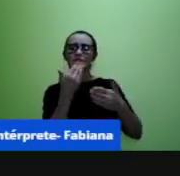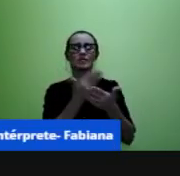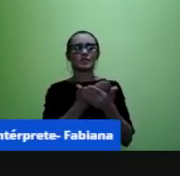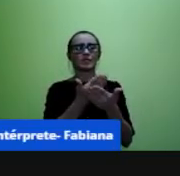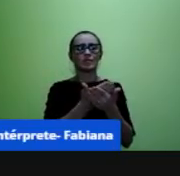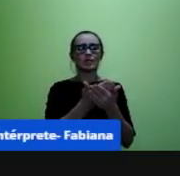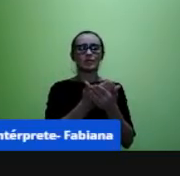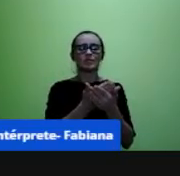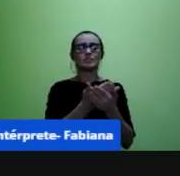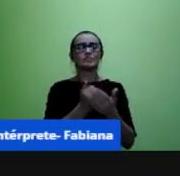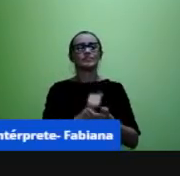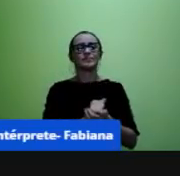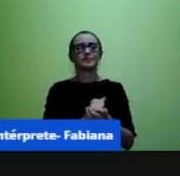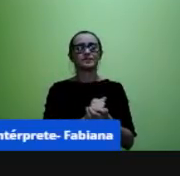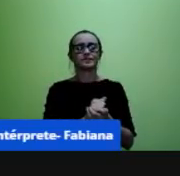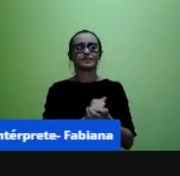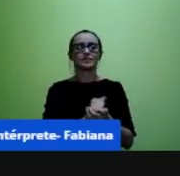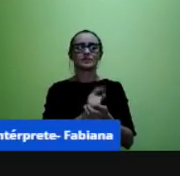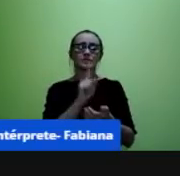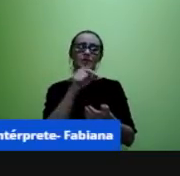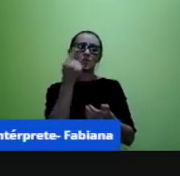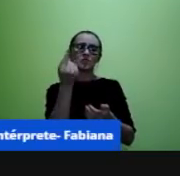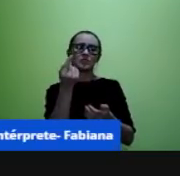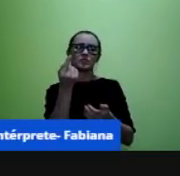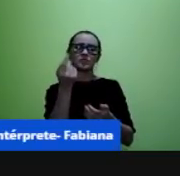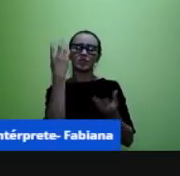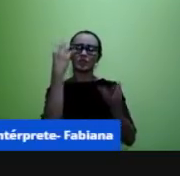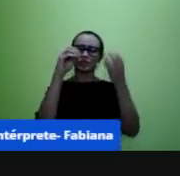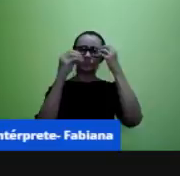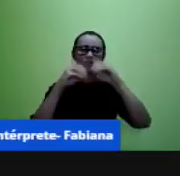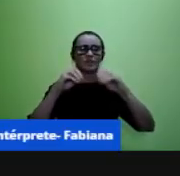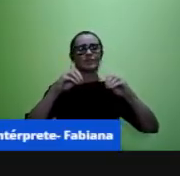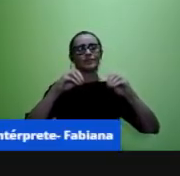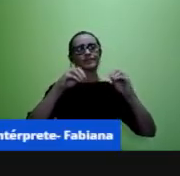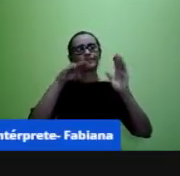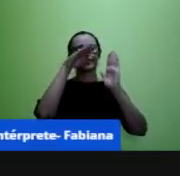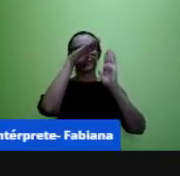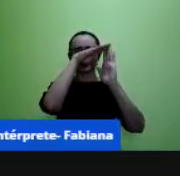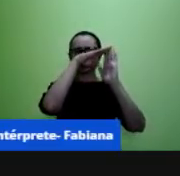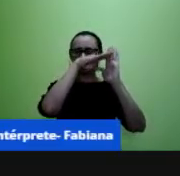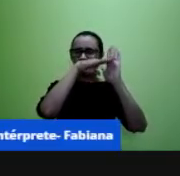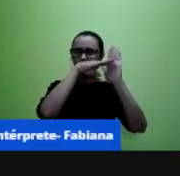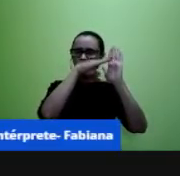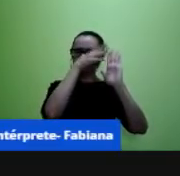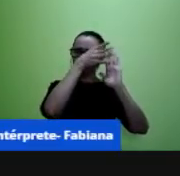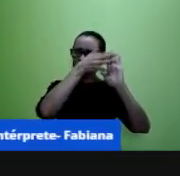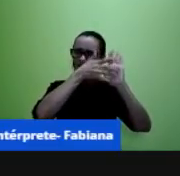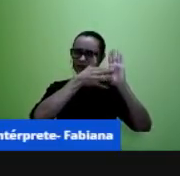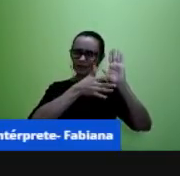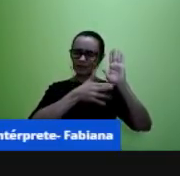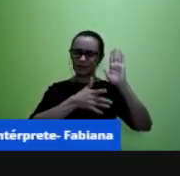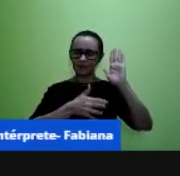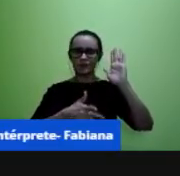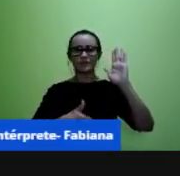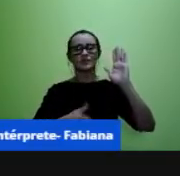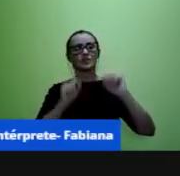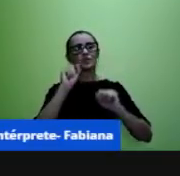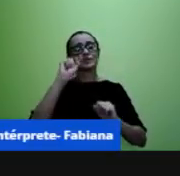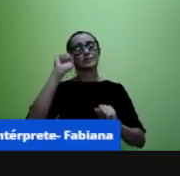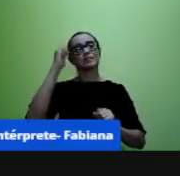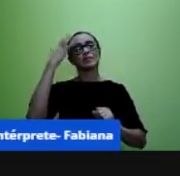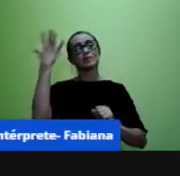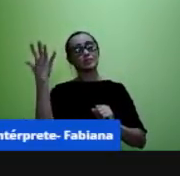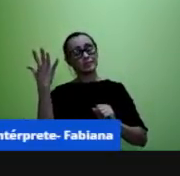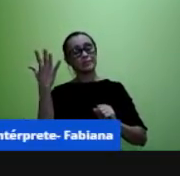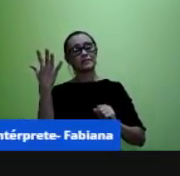pode também postar um roteiro, né? O roteiro organizacional da sua aula do dia. O que vai acontecer,